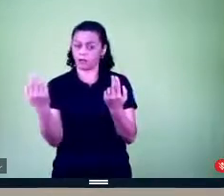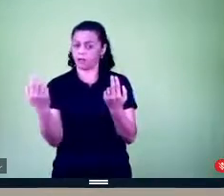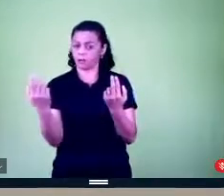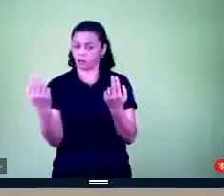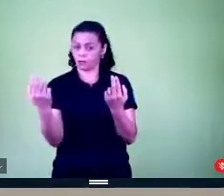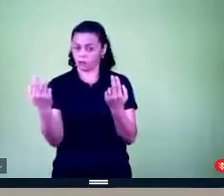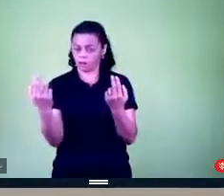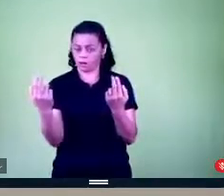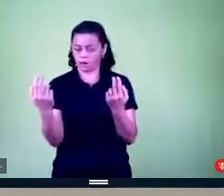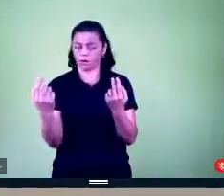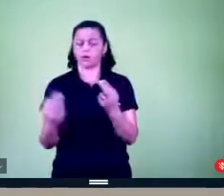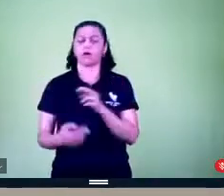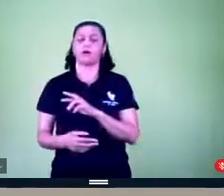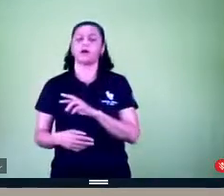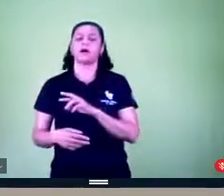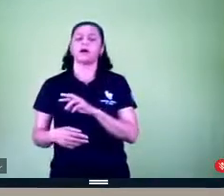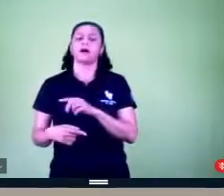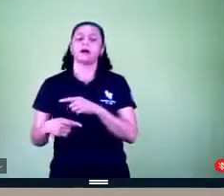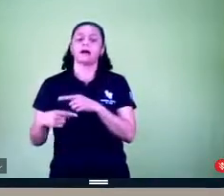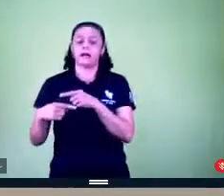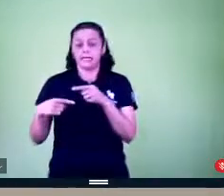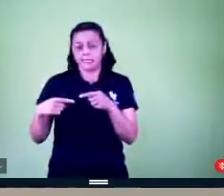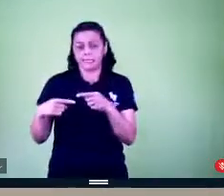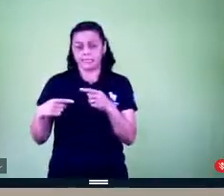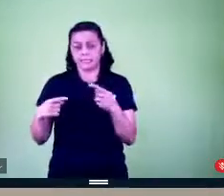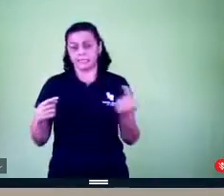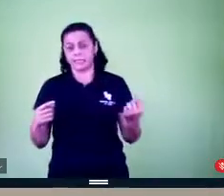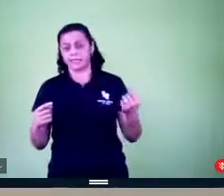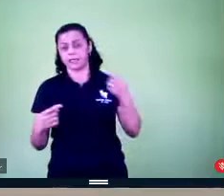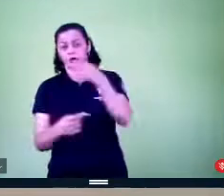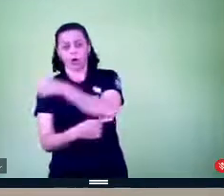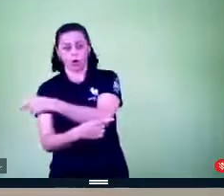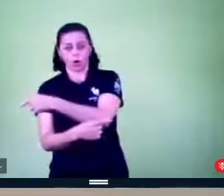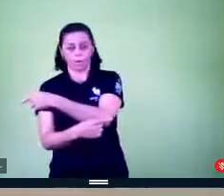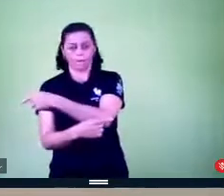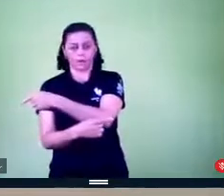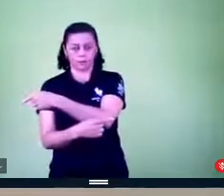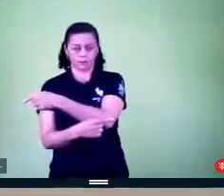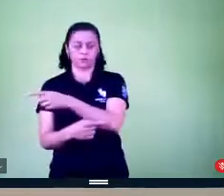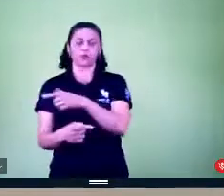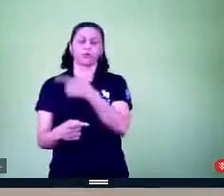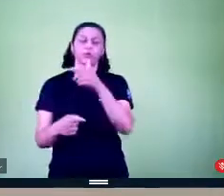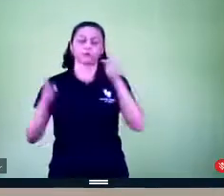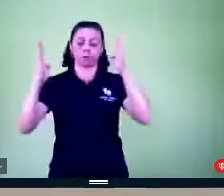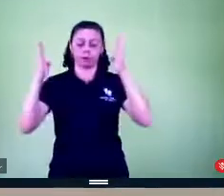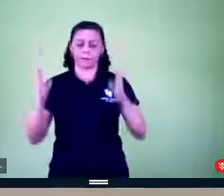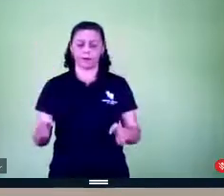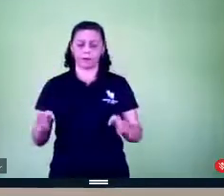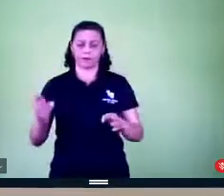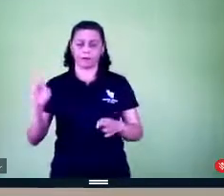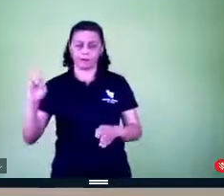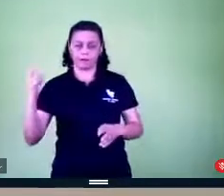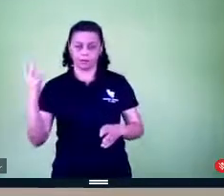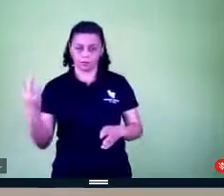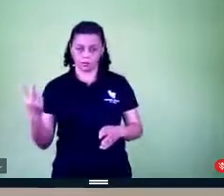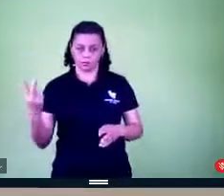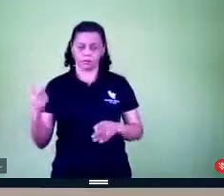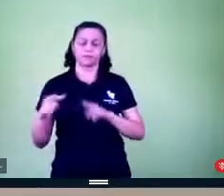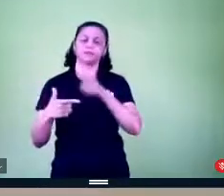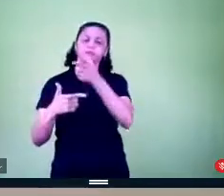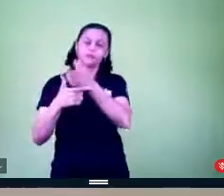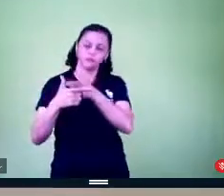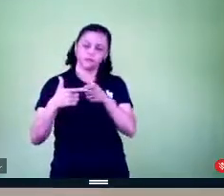né? A resistência do outro elemento em paralelo, R2, dividido pela soma, multiplicado por essa